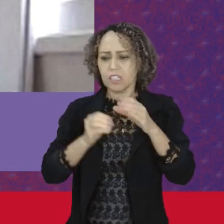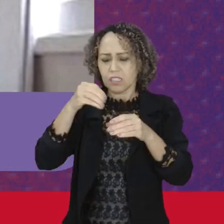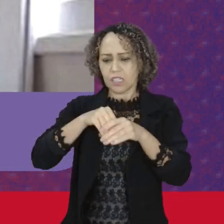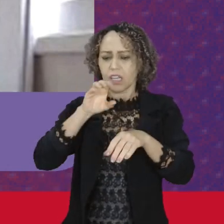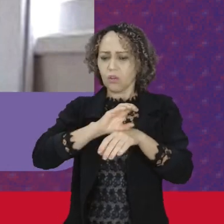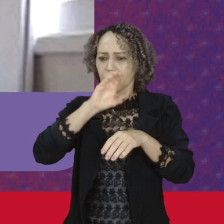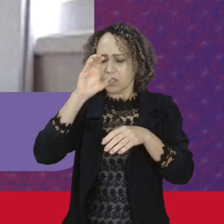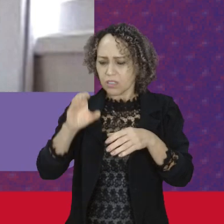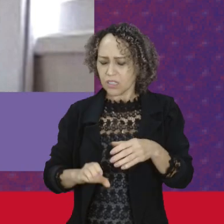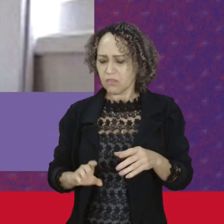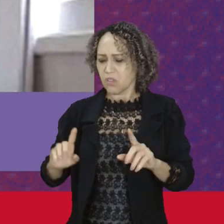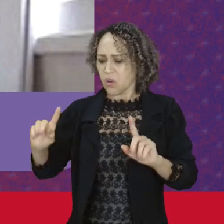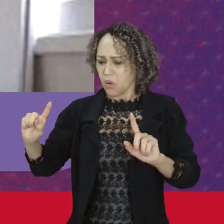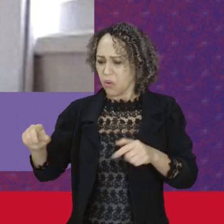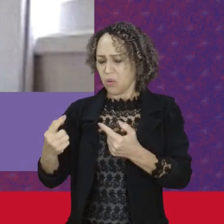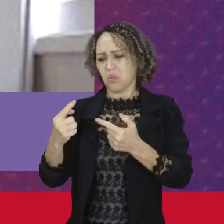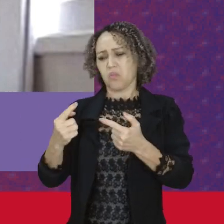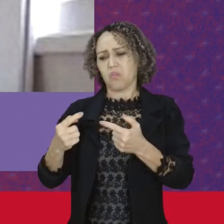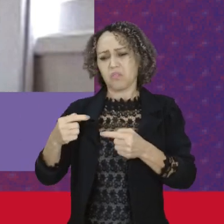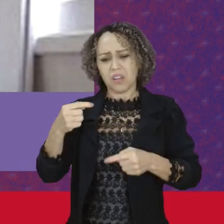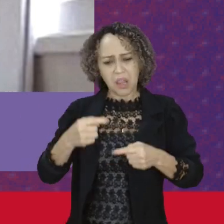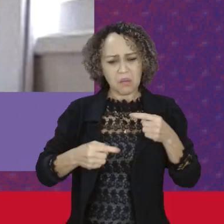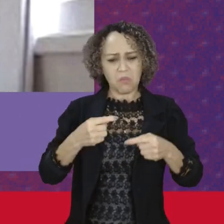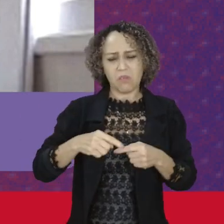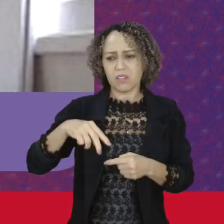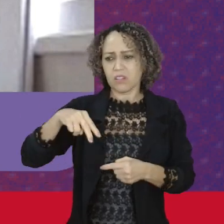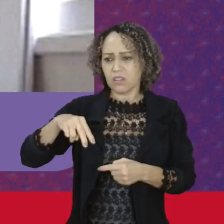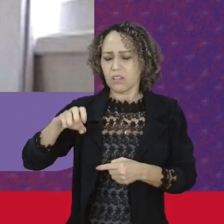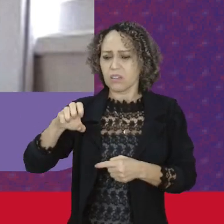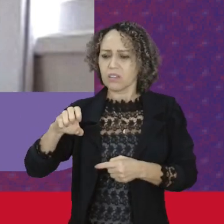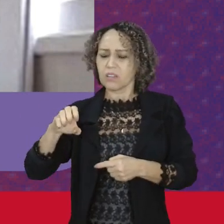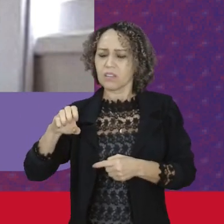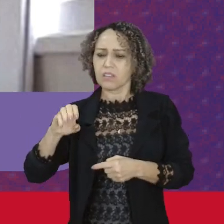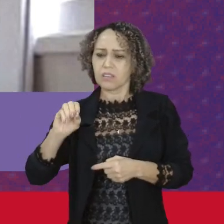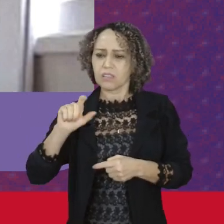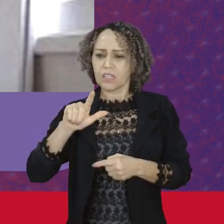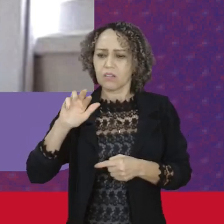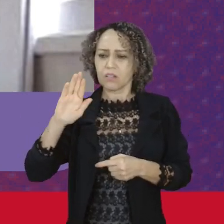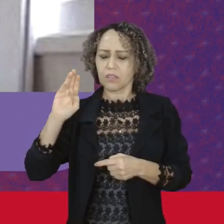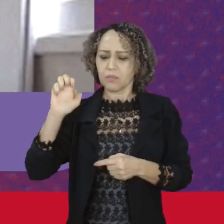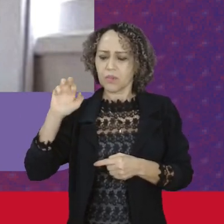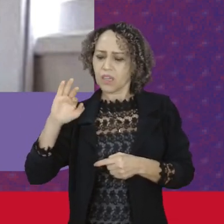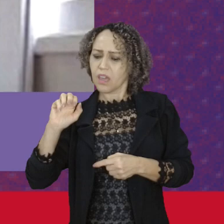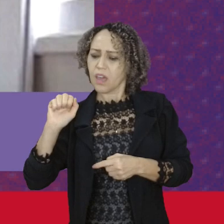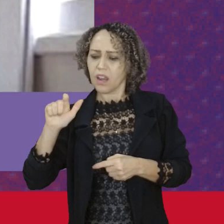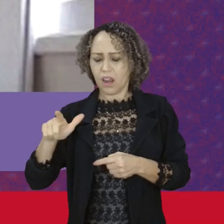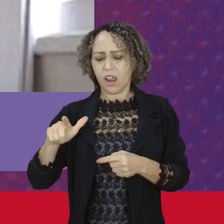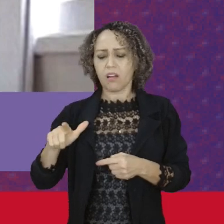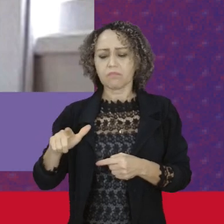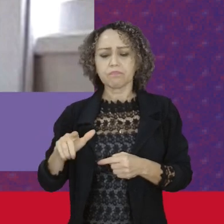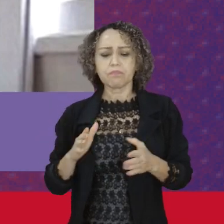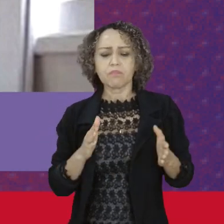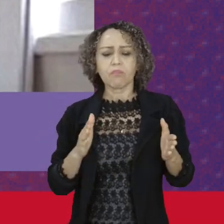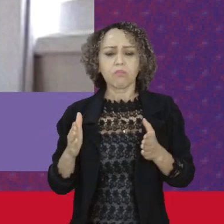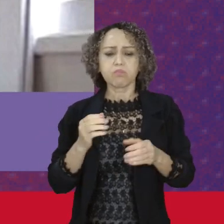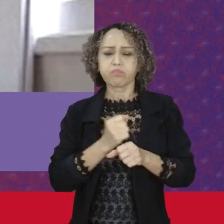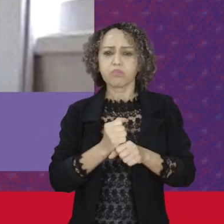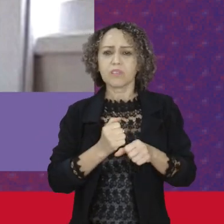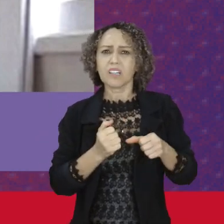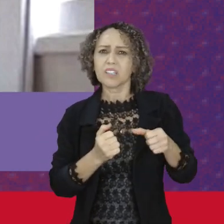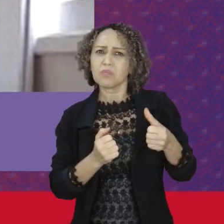ofensiva neoliberal, nos anos 90, que eu continuo, que acredito até